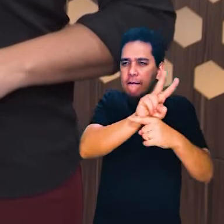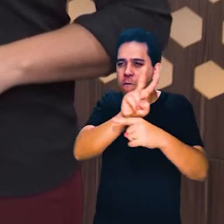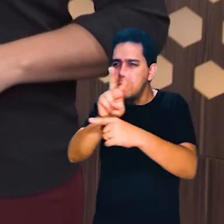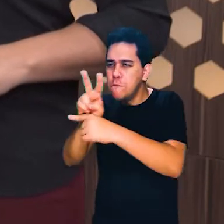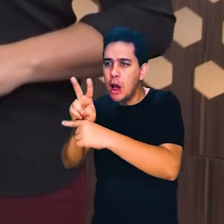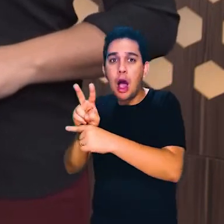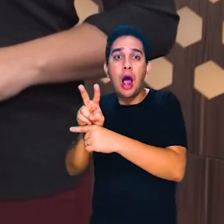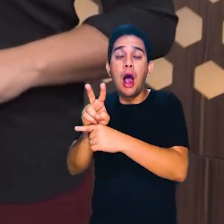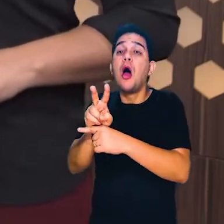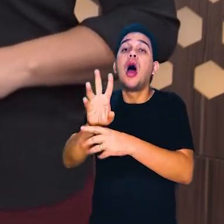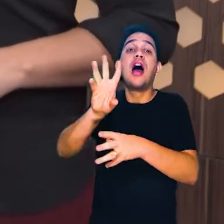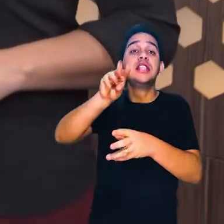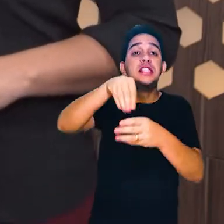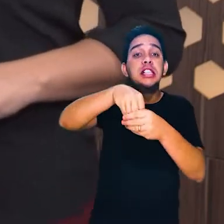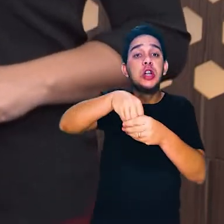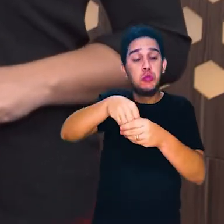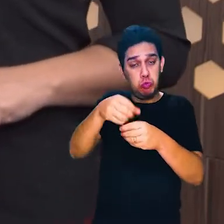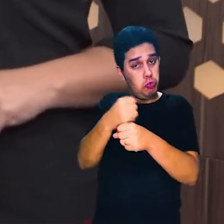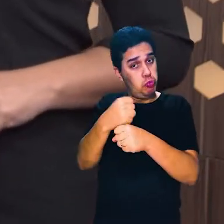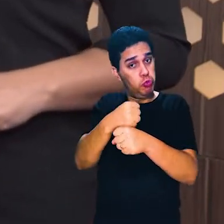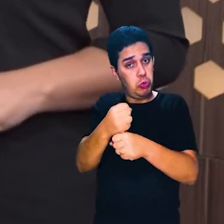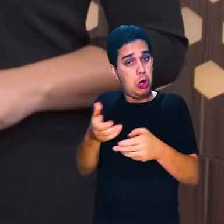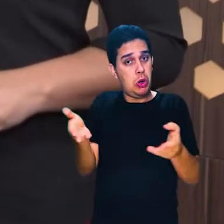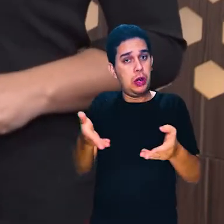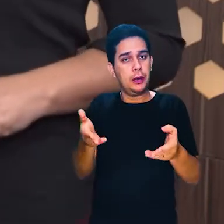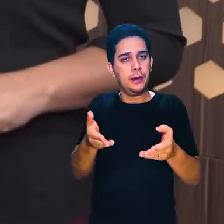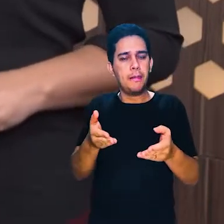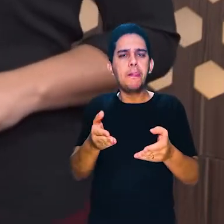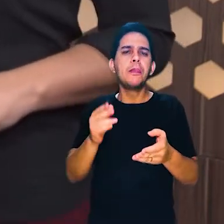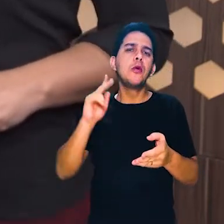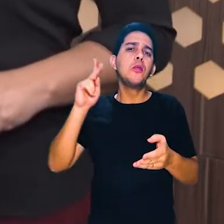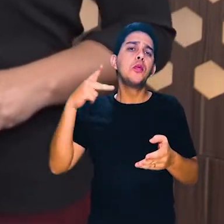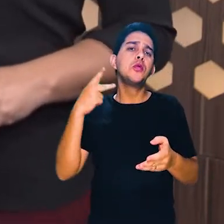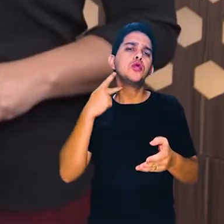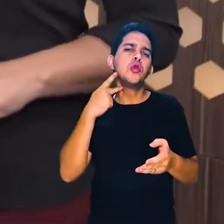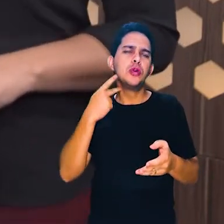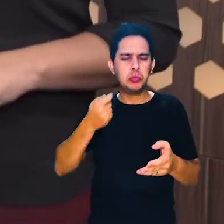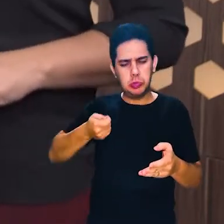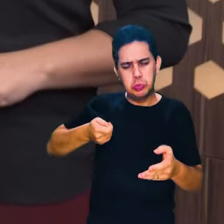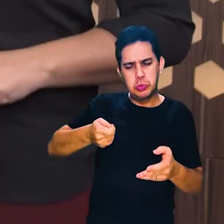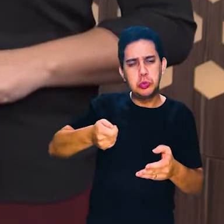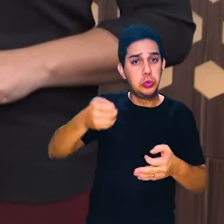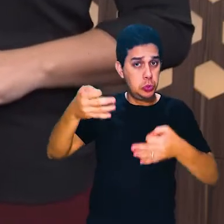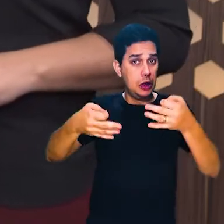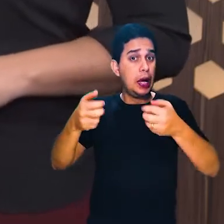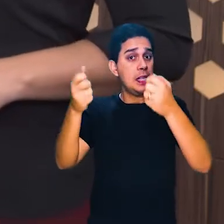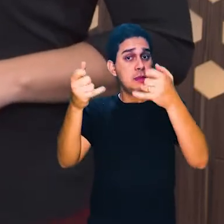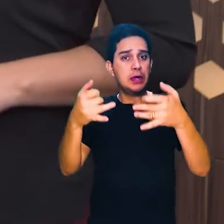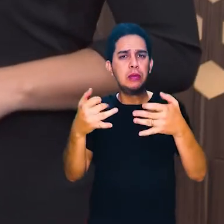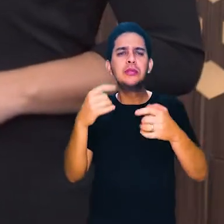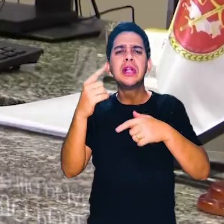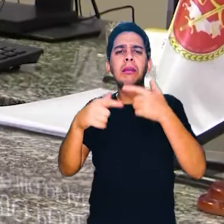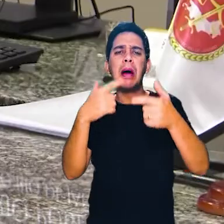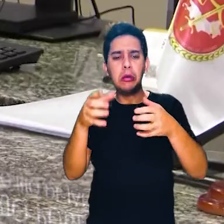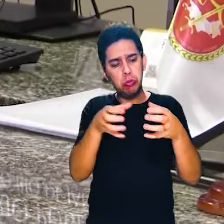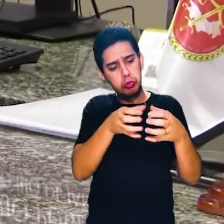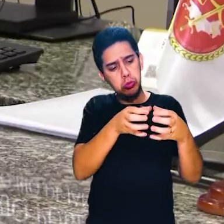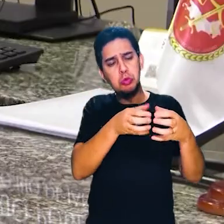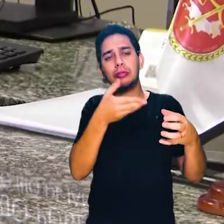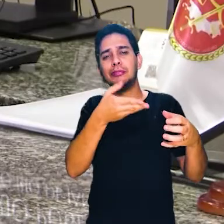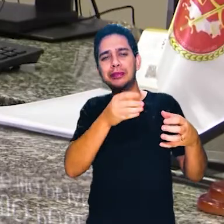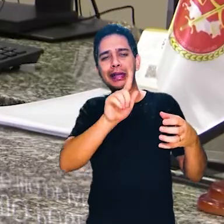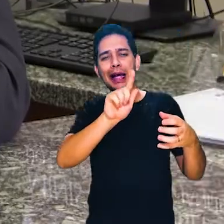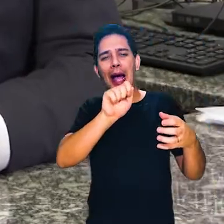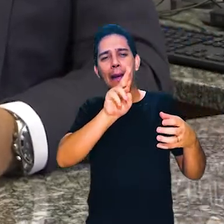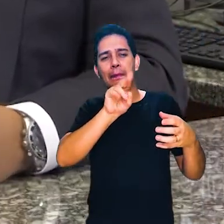Procurador-Geral de Justiça do MPRJ, Luciano Matos, explica o papel da instituição no gabinete. Confira. O